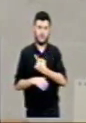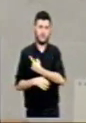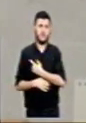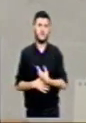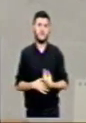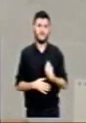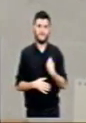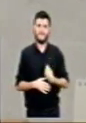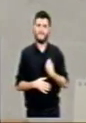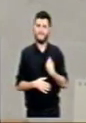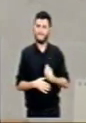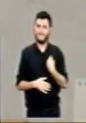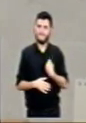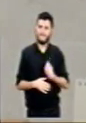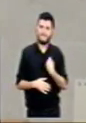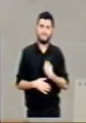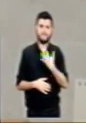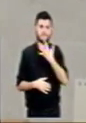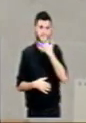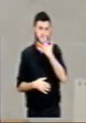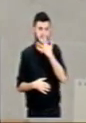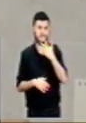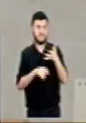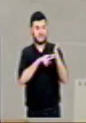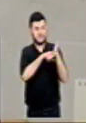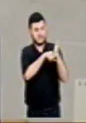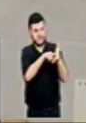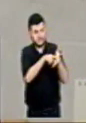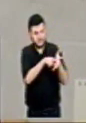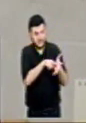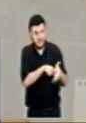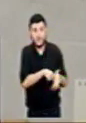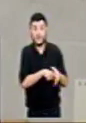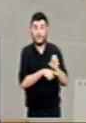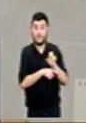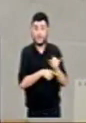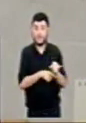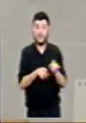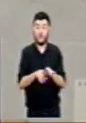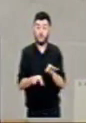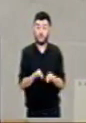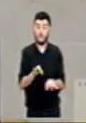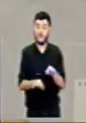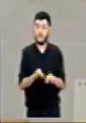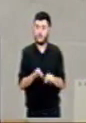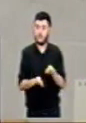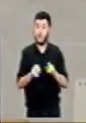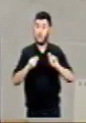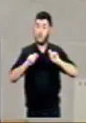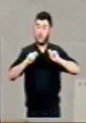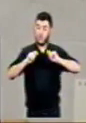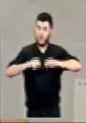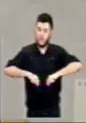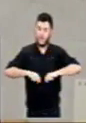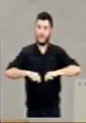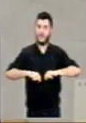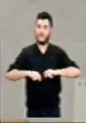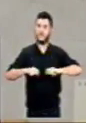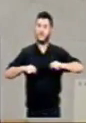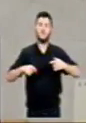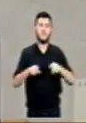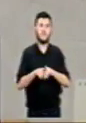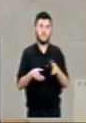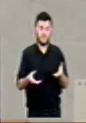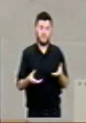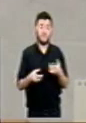assentada, estamos a examinar se o juízo é competente para processar a prova, se a